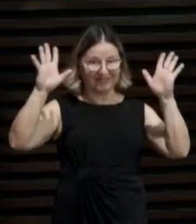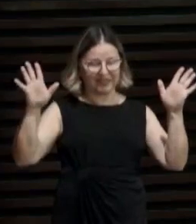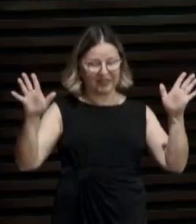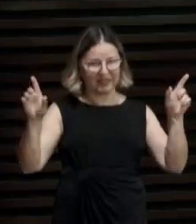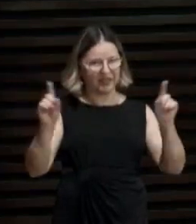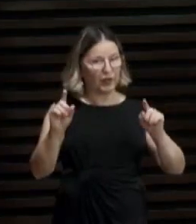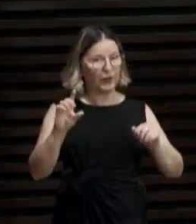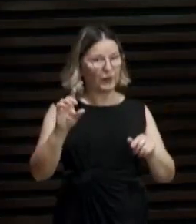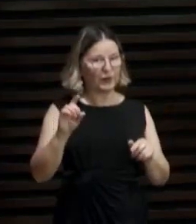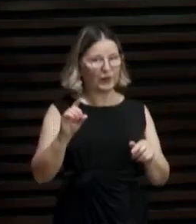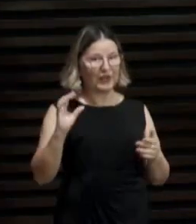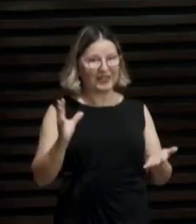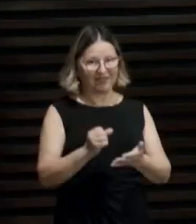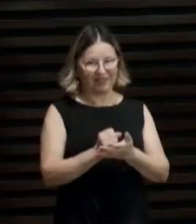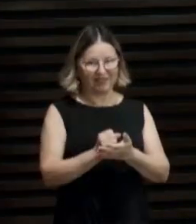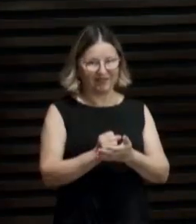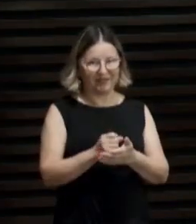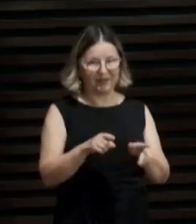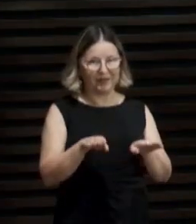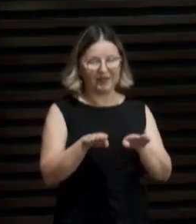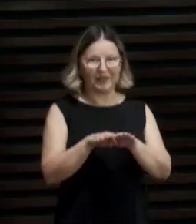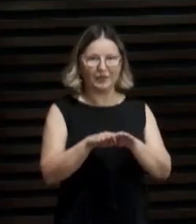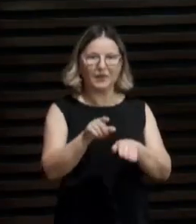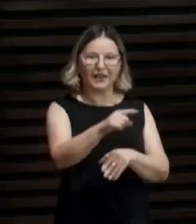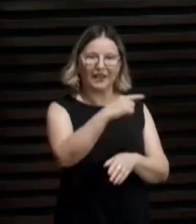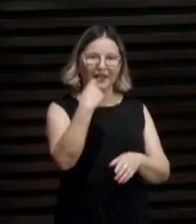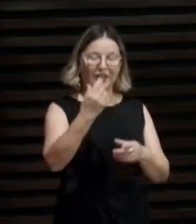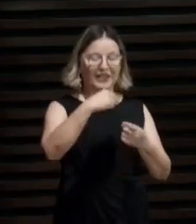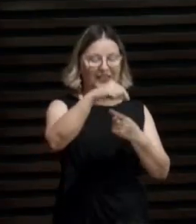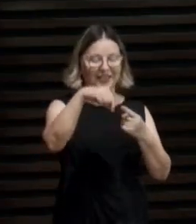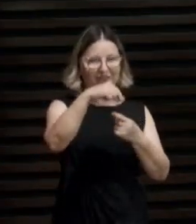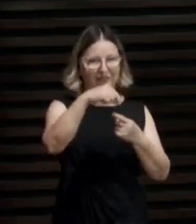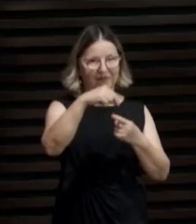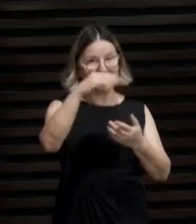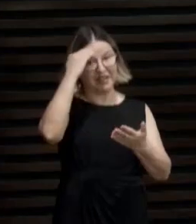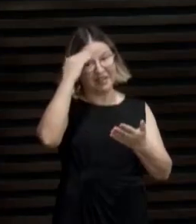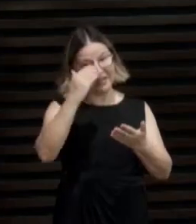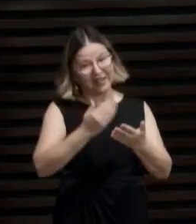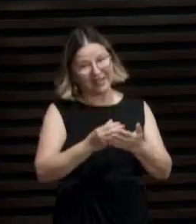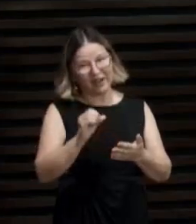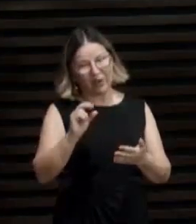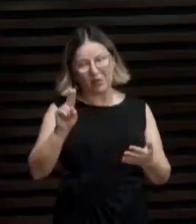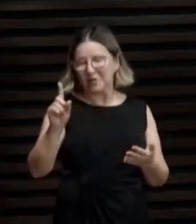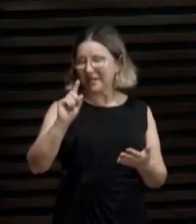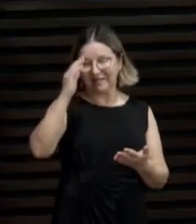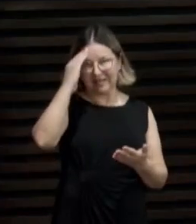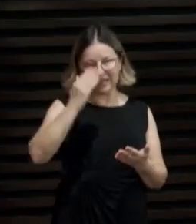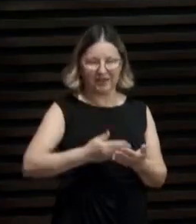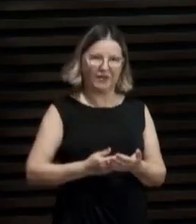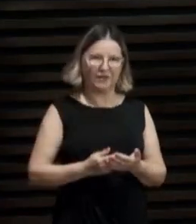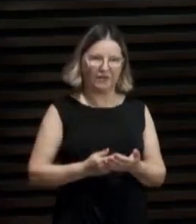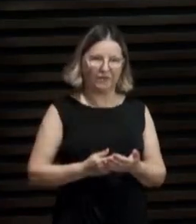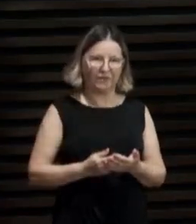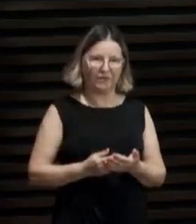salvação, com relação à nossa santificação. Crer ou não crer? Eis a questão. Ou eu fico com a palavra de